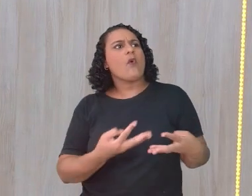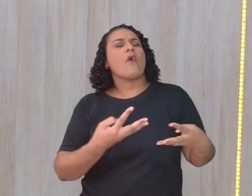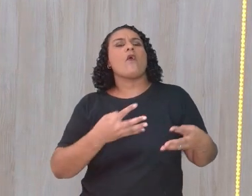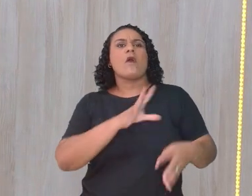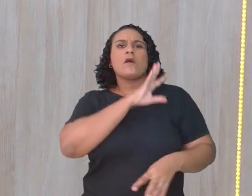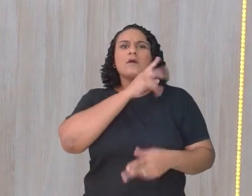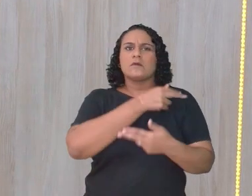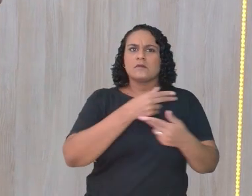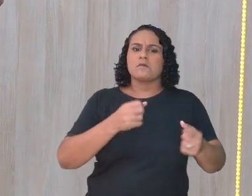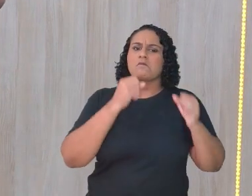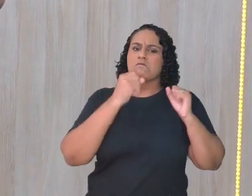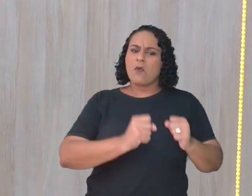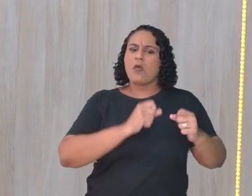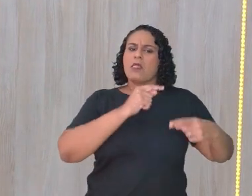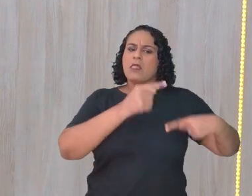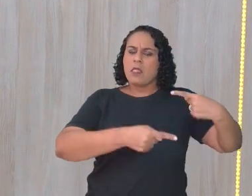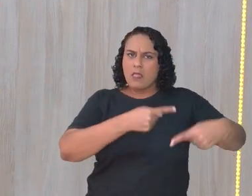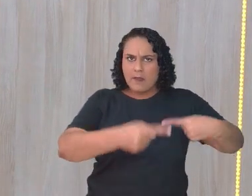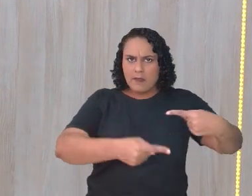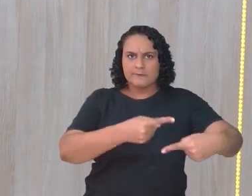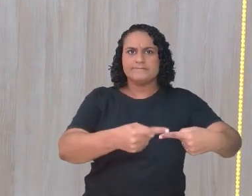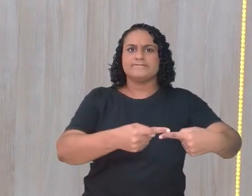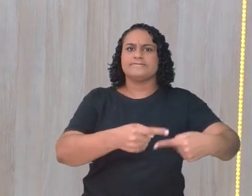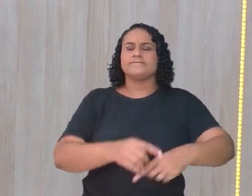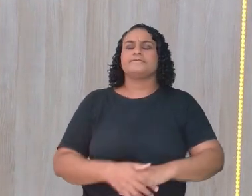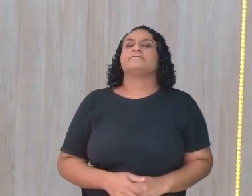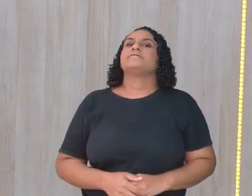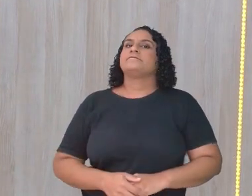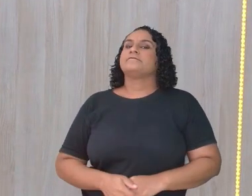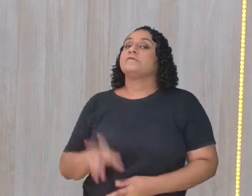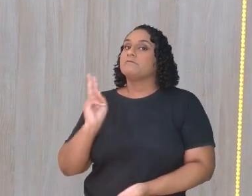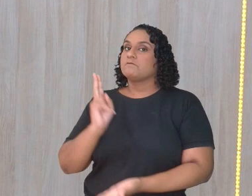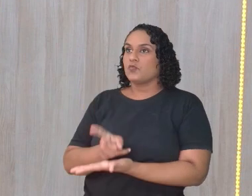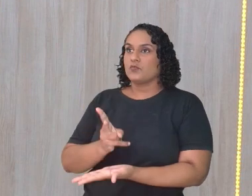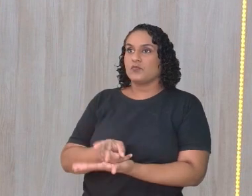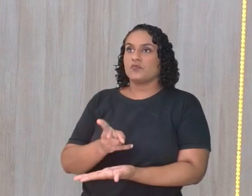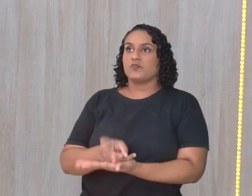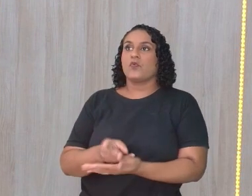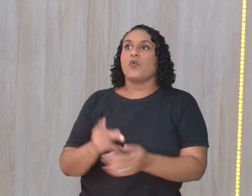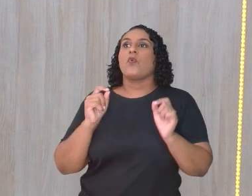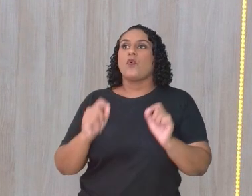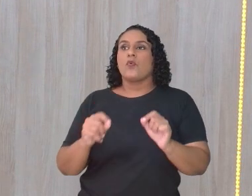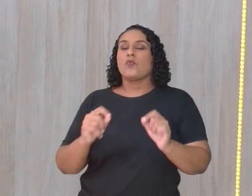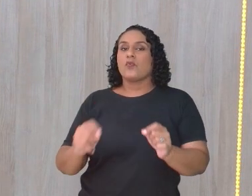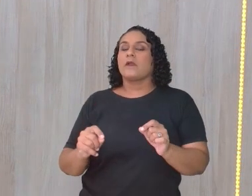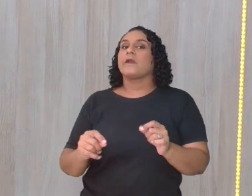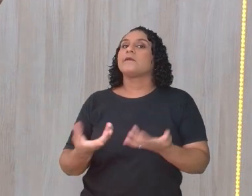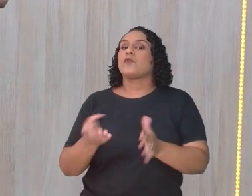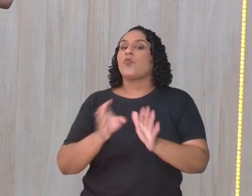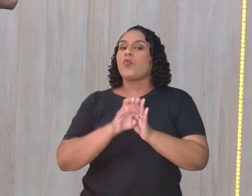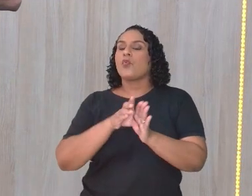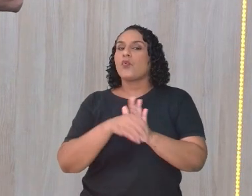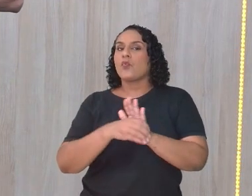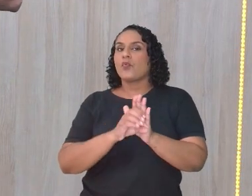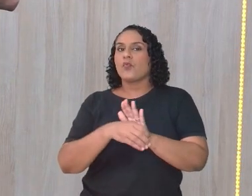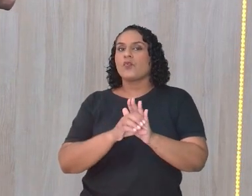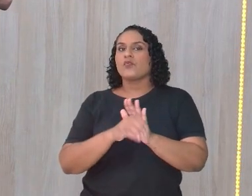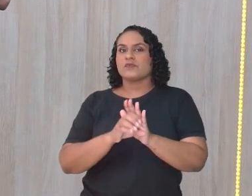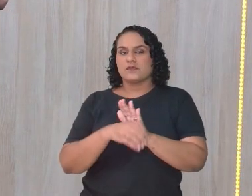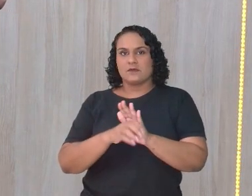outros seres, tá certo? Então, vamos seguindo aqui o que é a definição realmente do que é